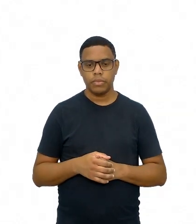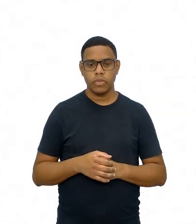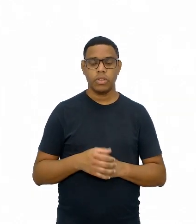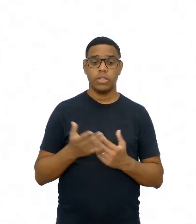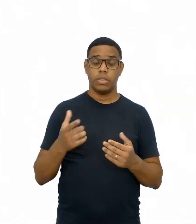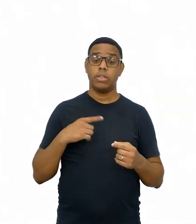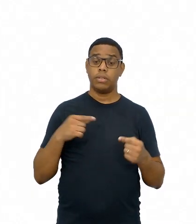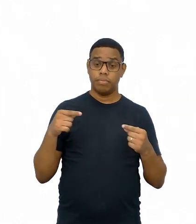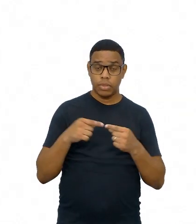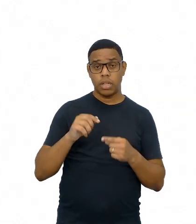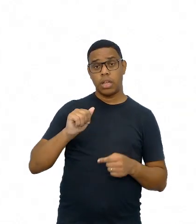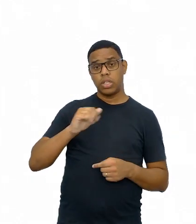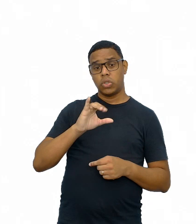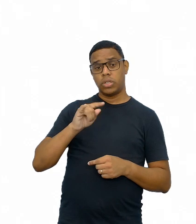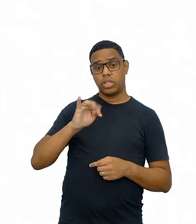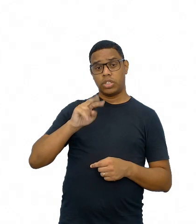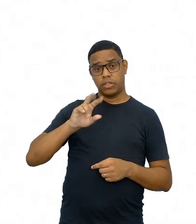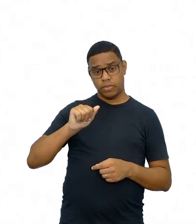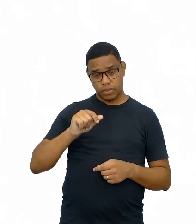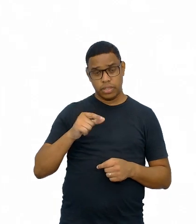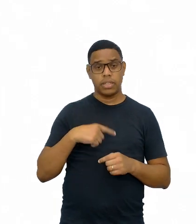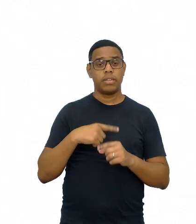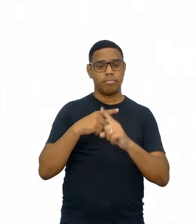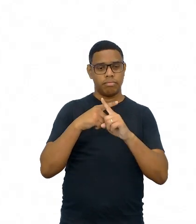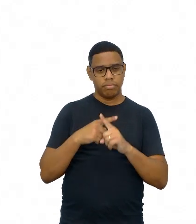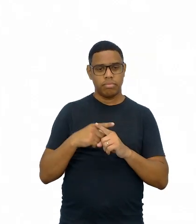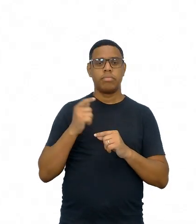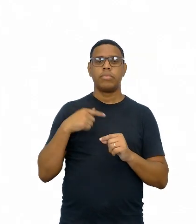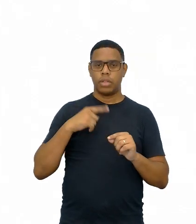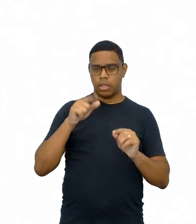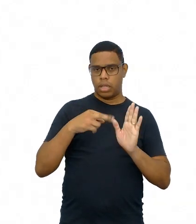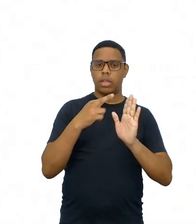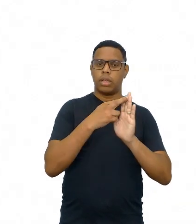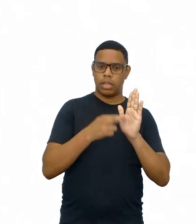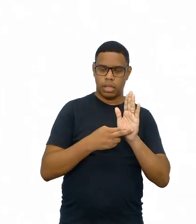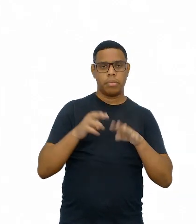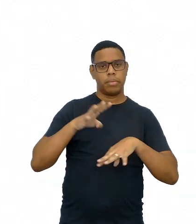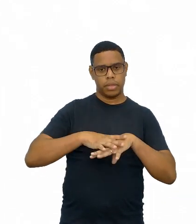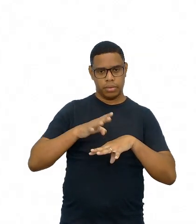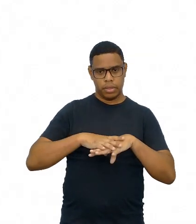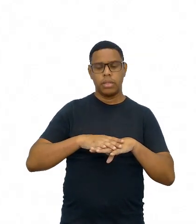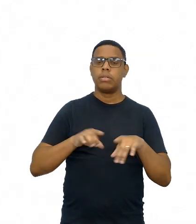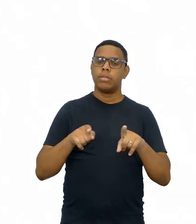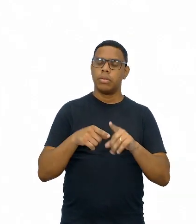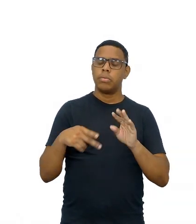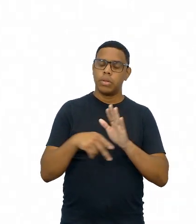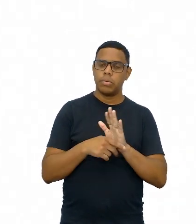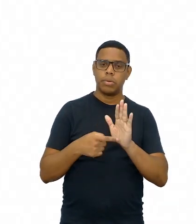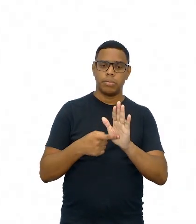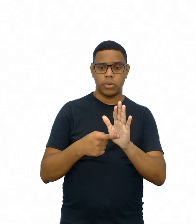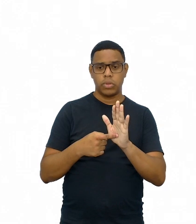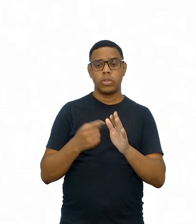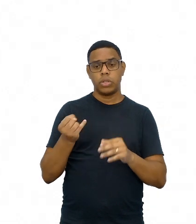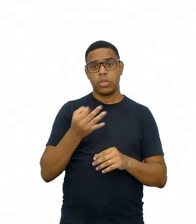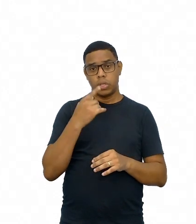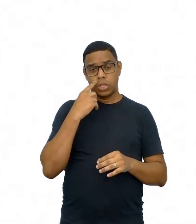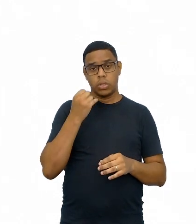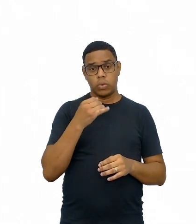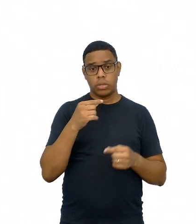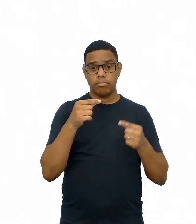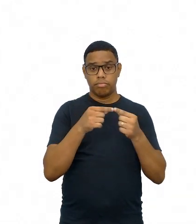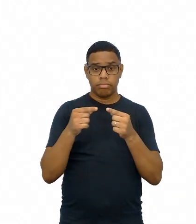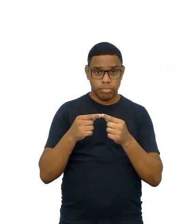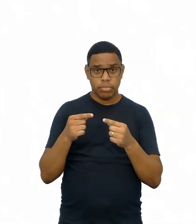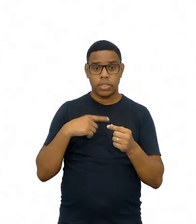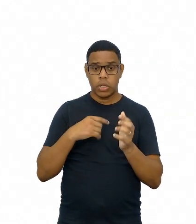então, associativa aqui da multiplicação é uma regra matemática que determina que a ordem em que os fatores